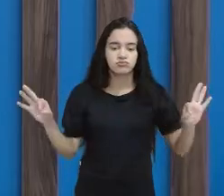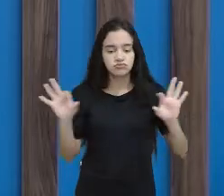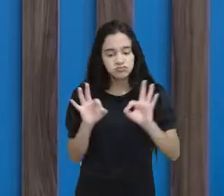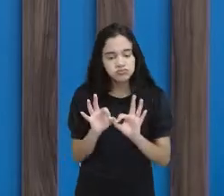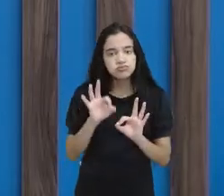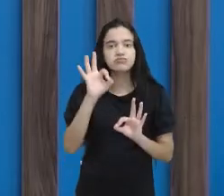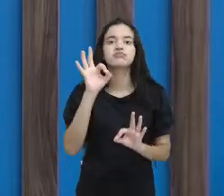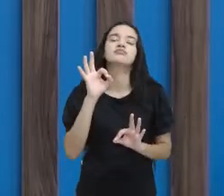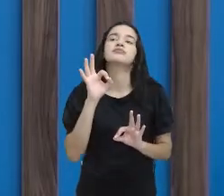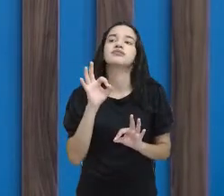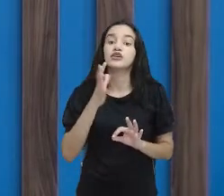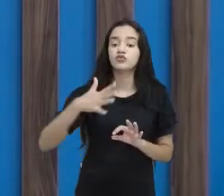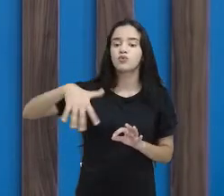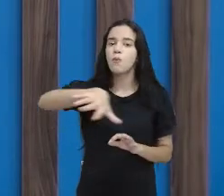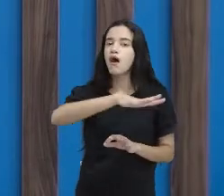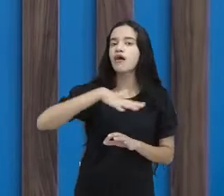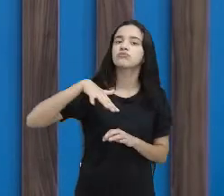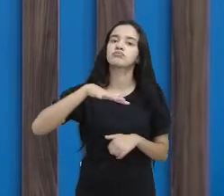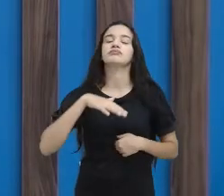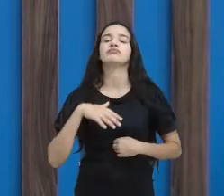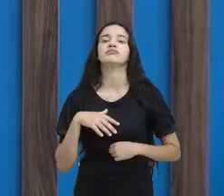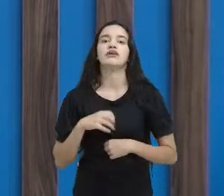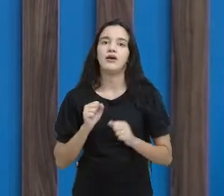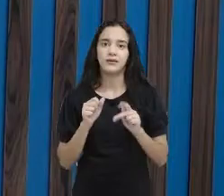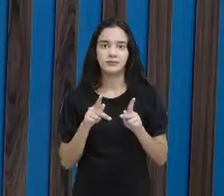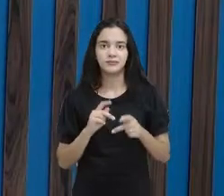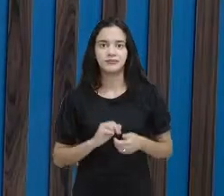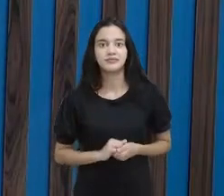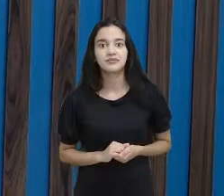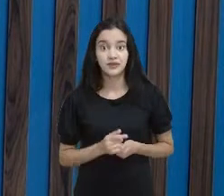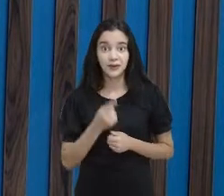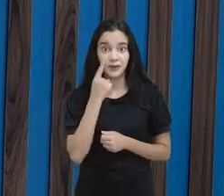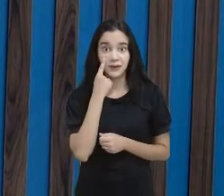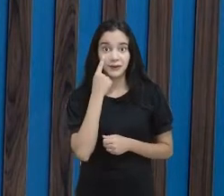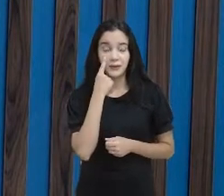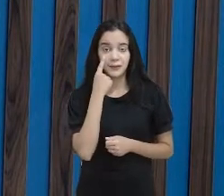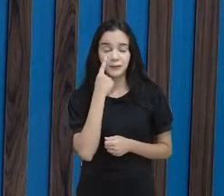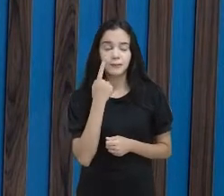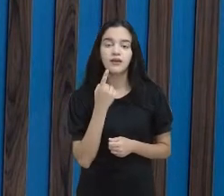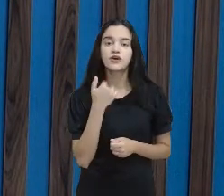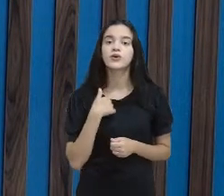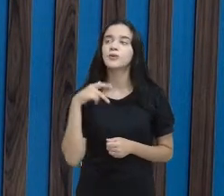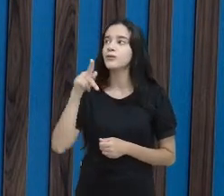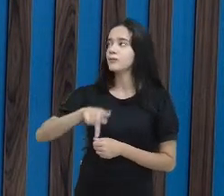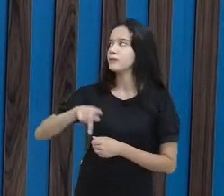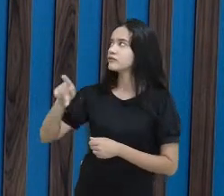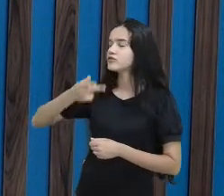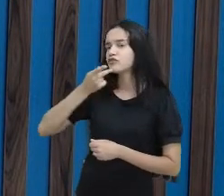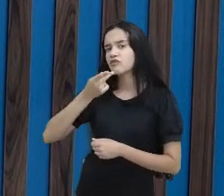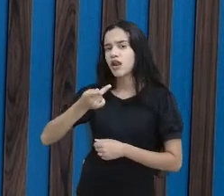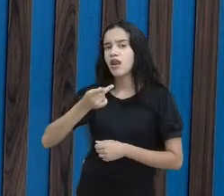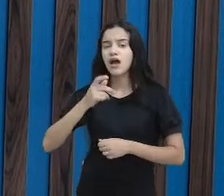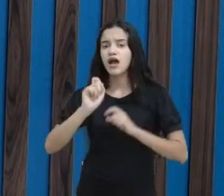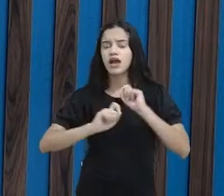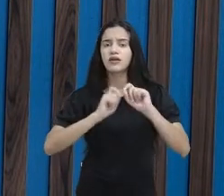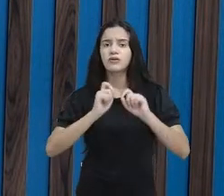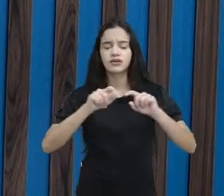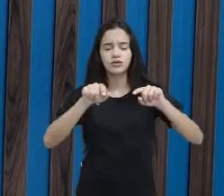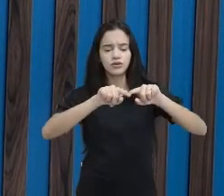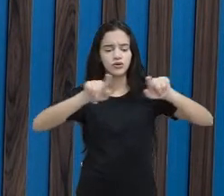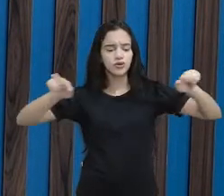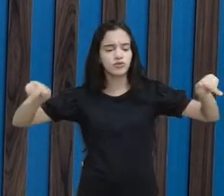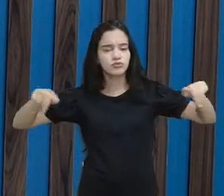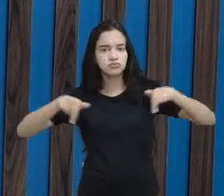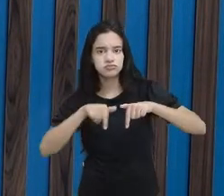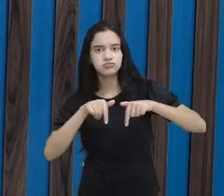aquele espaço, né? Tá? Então, ó, como o professor Ricardinho falou, né, é uma quadra muito semelhante